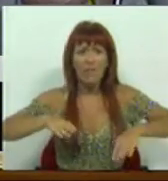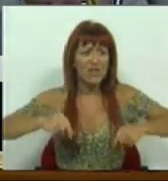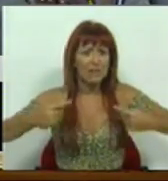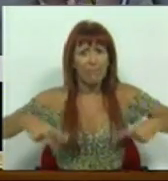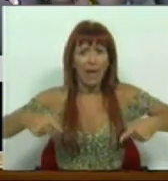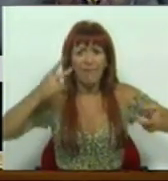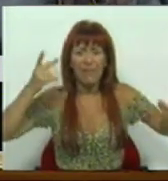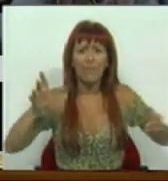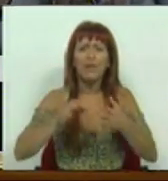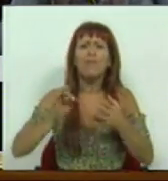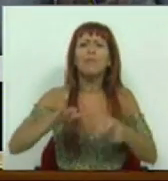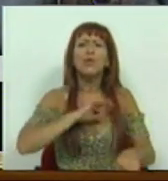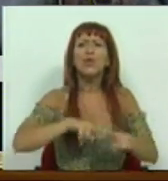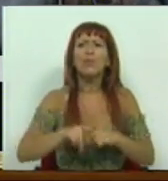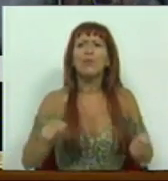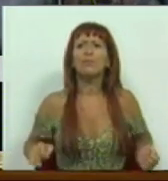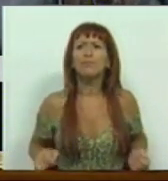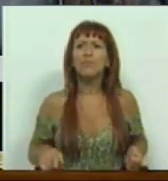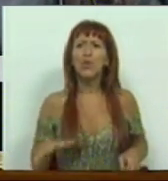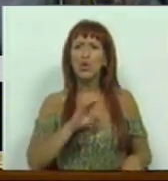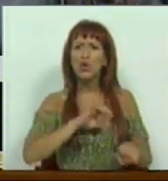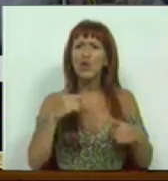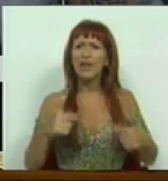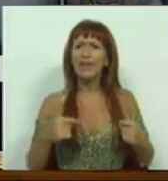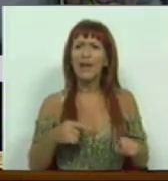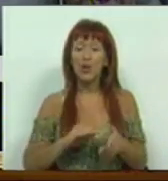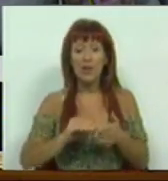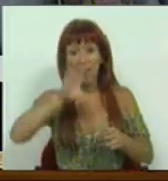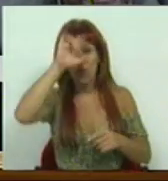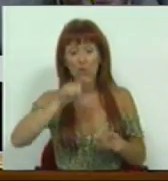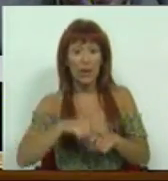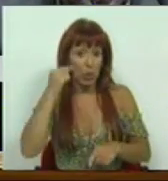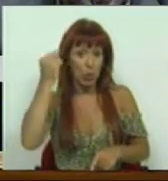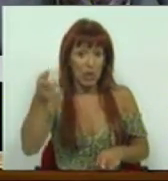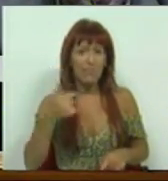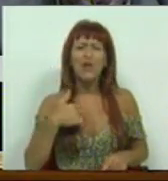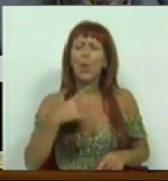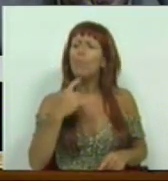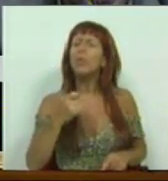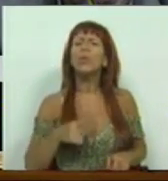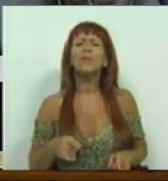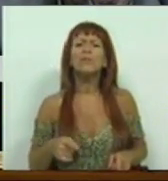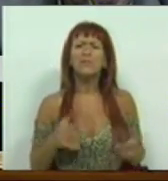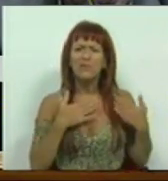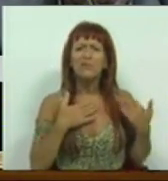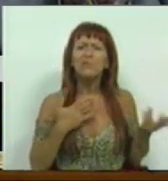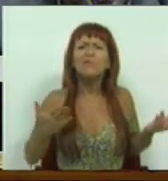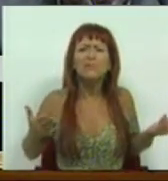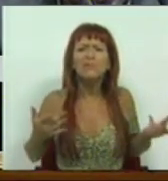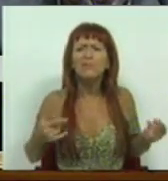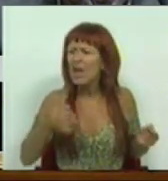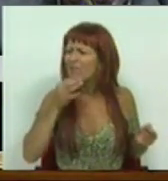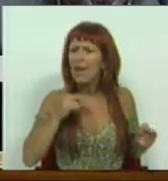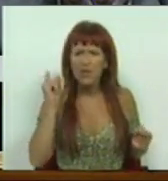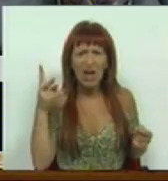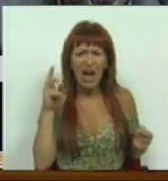região vive. E, finalmente, Sr. Deputado, é assim, os senhores têm a Secretaria de Estado do Turismo. Eu quero perguntar-lhe responsabilidades. Vamos